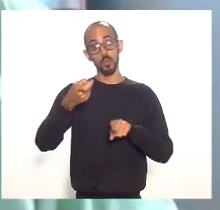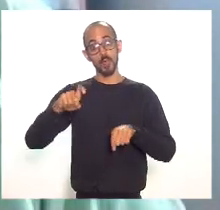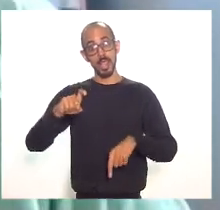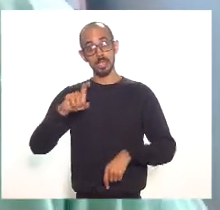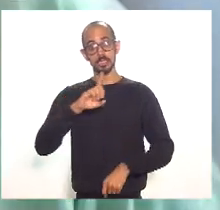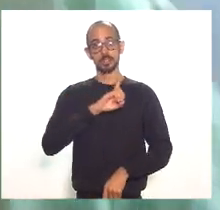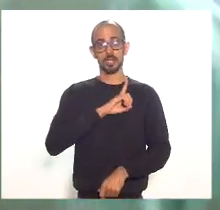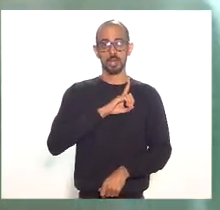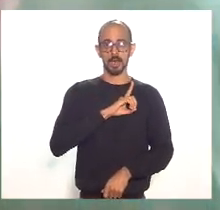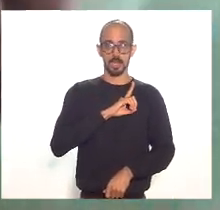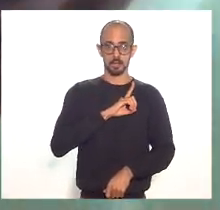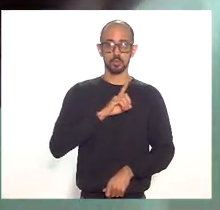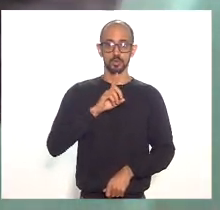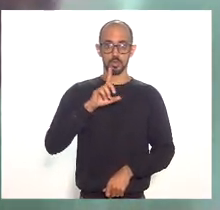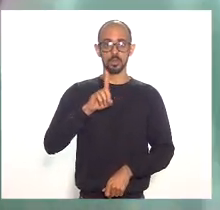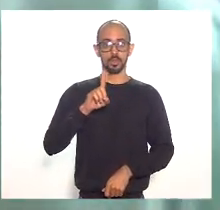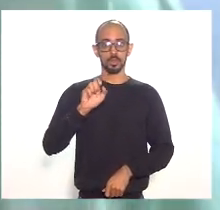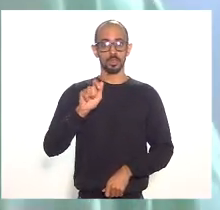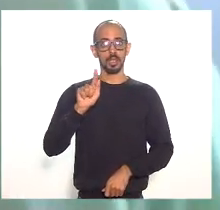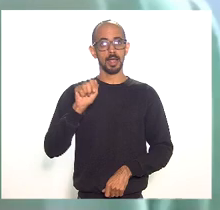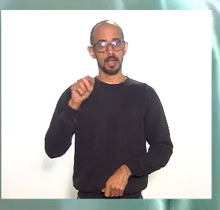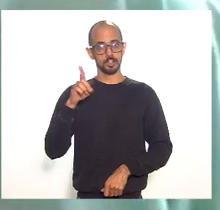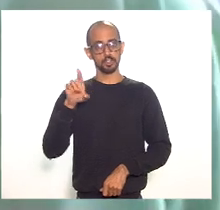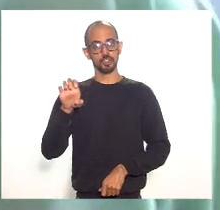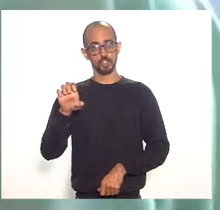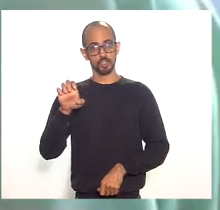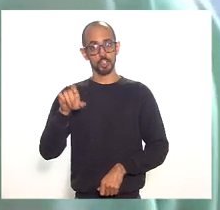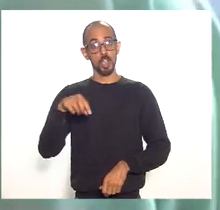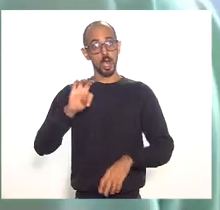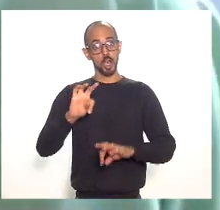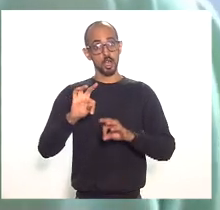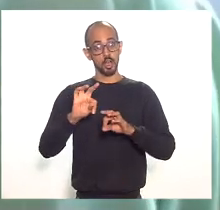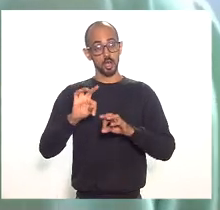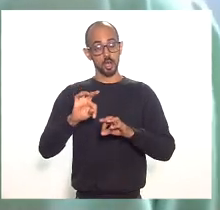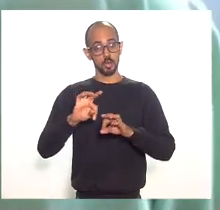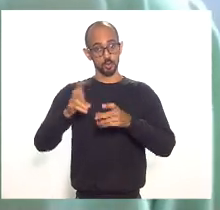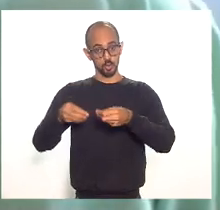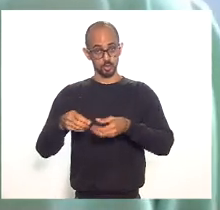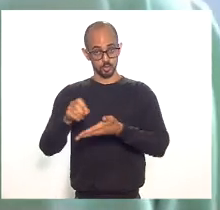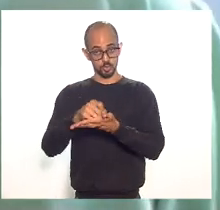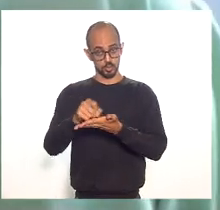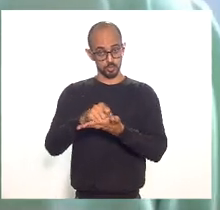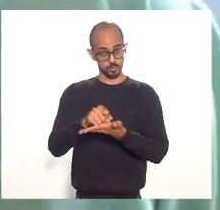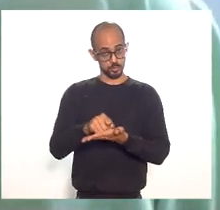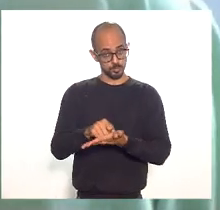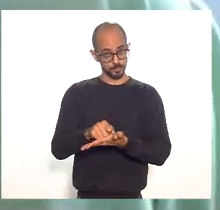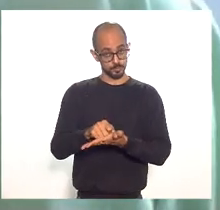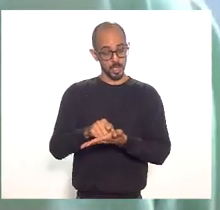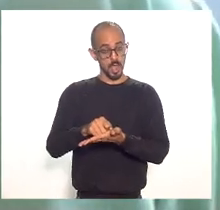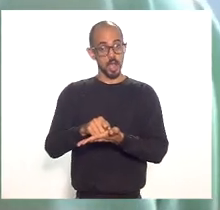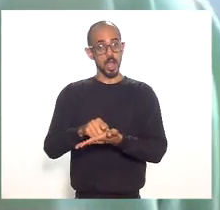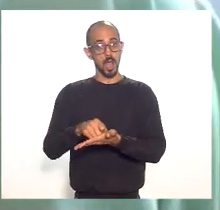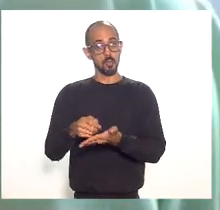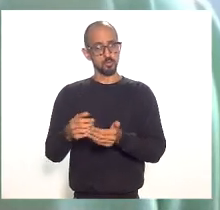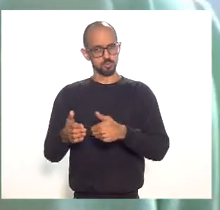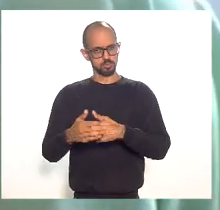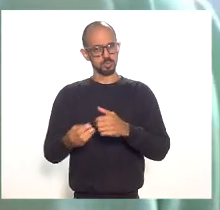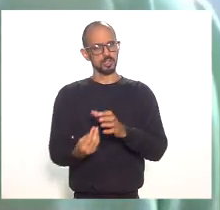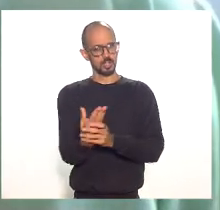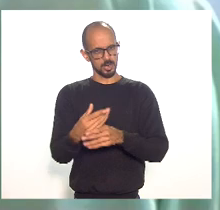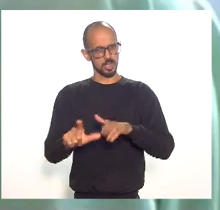Os autores e autoras, vejo aqui Marta Rocha,